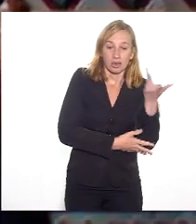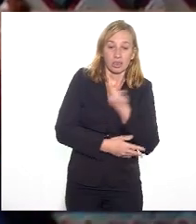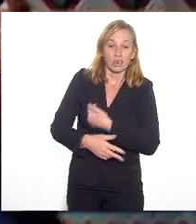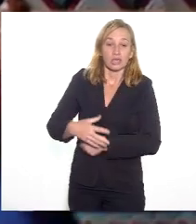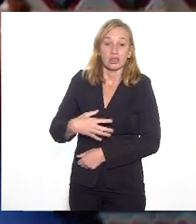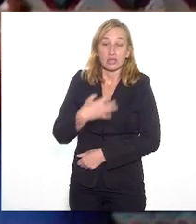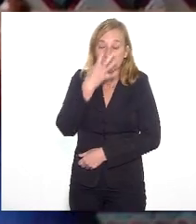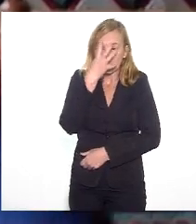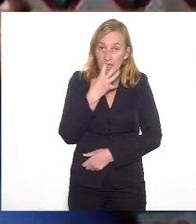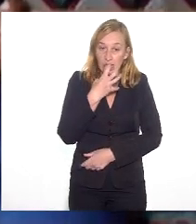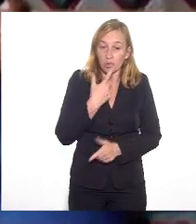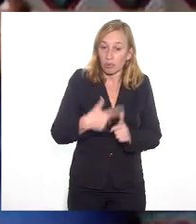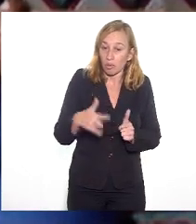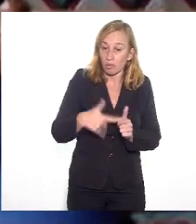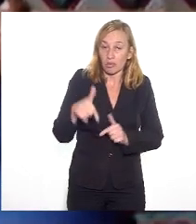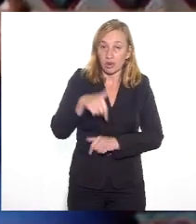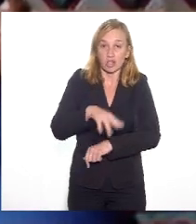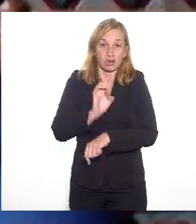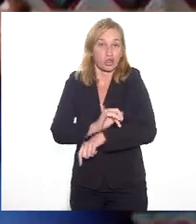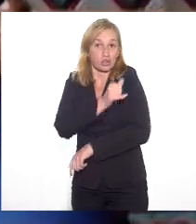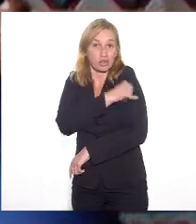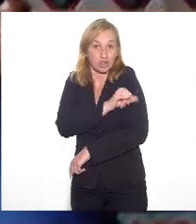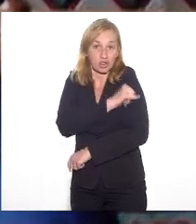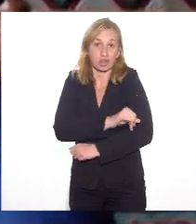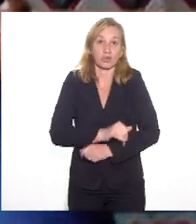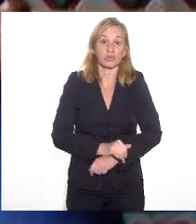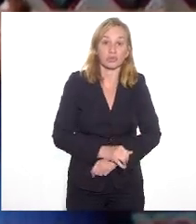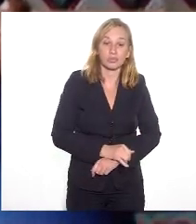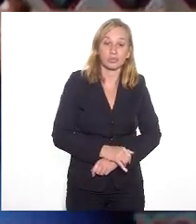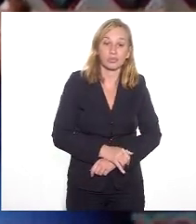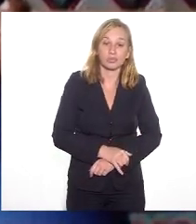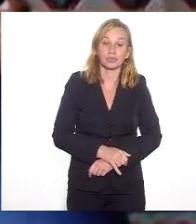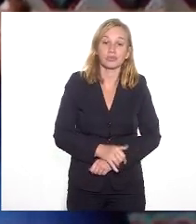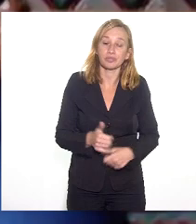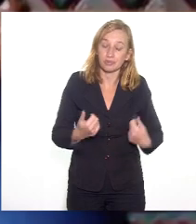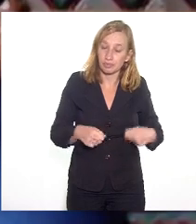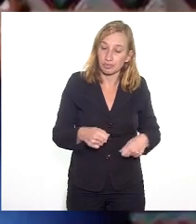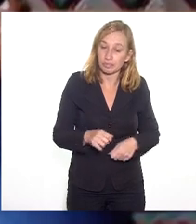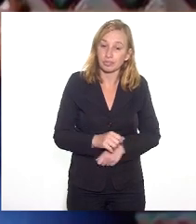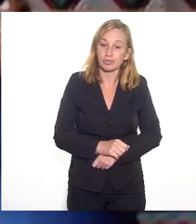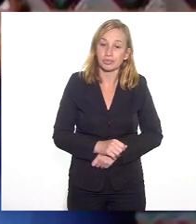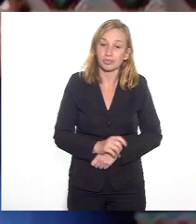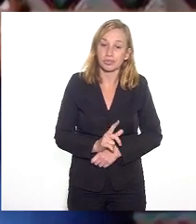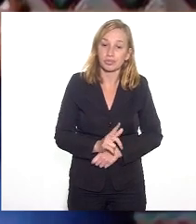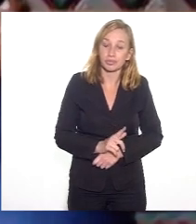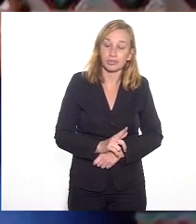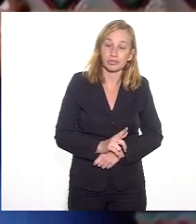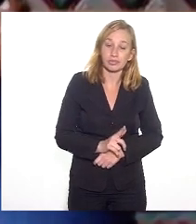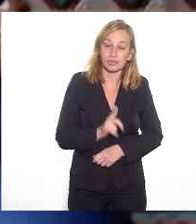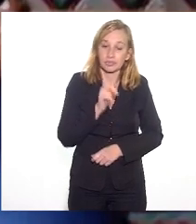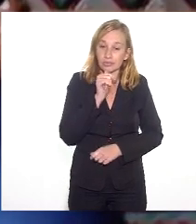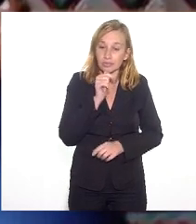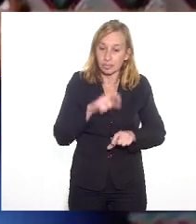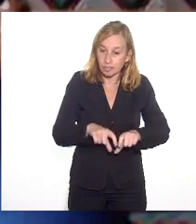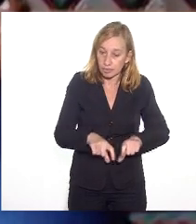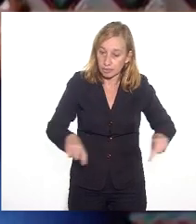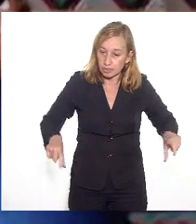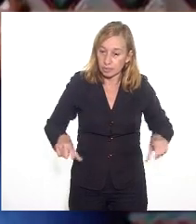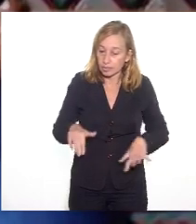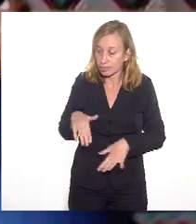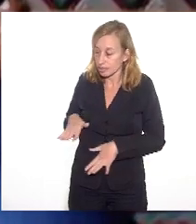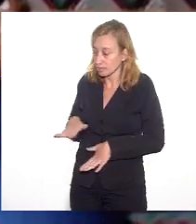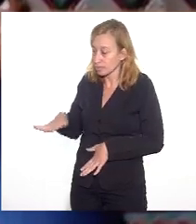que a gente tem aqui no estado do Rio de Janeiro. Enfim, a gente precisa garantir o saneamento básico nas favelas e